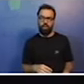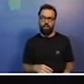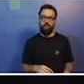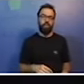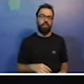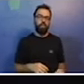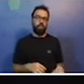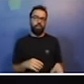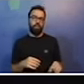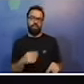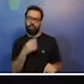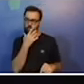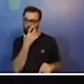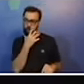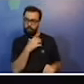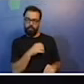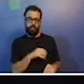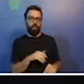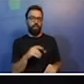concordando também